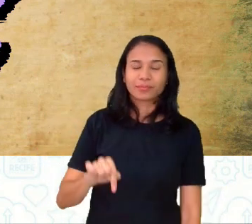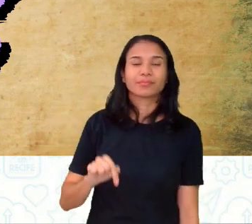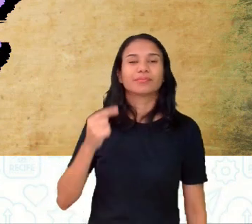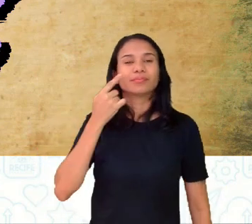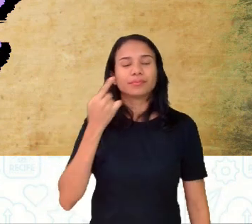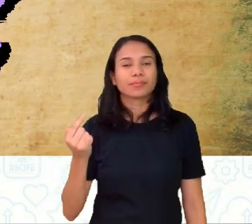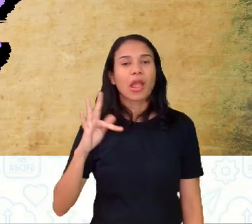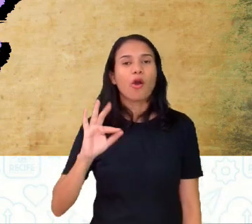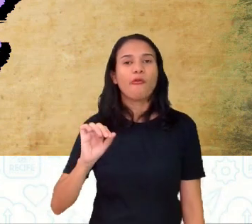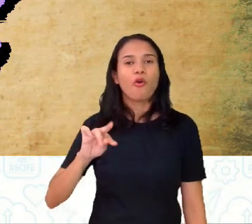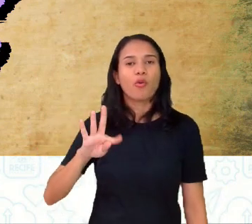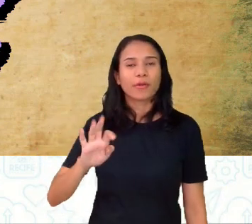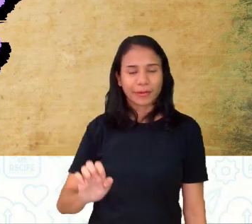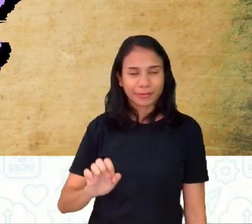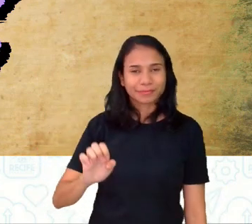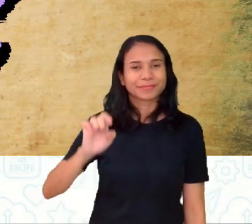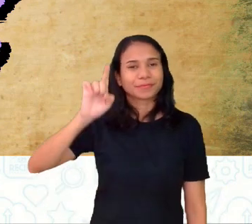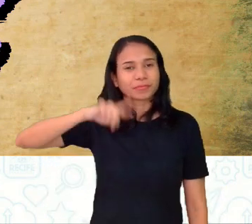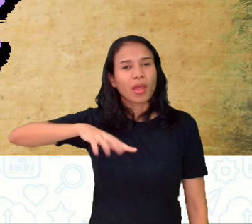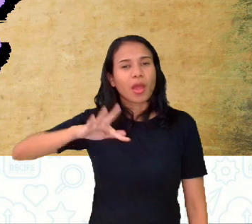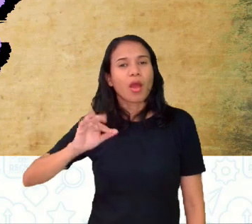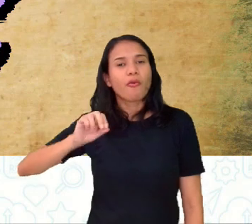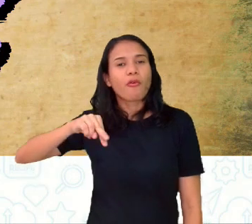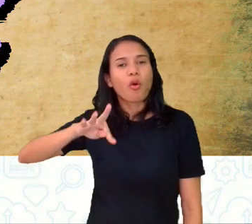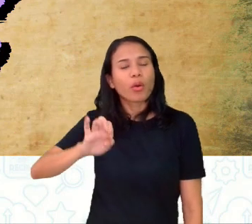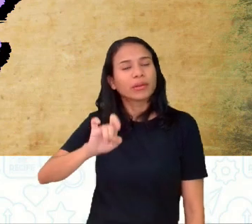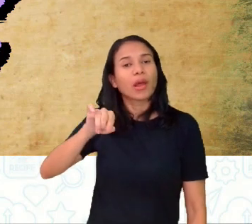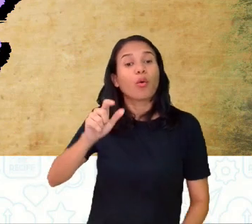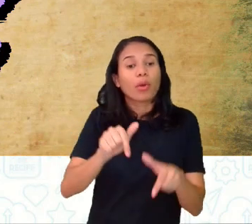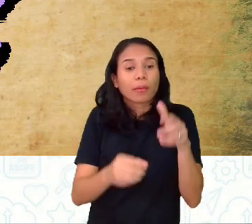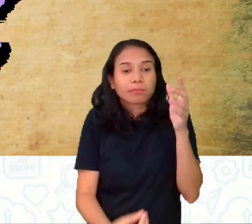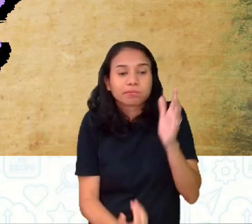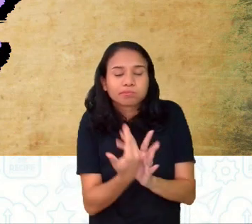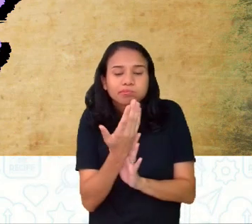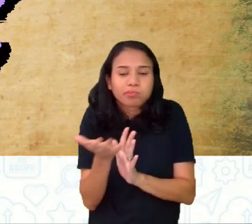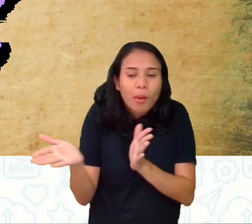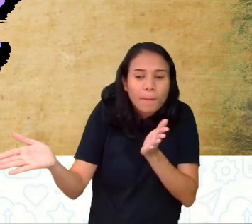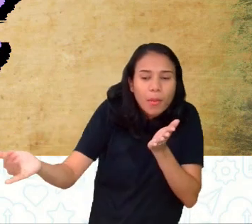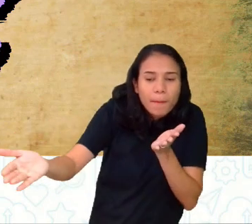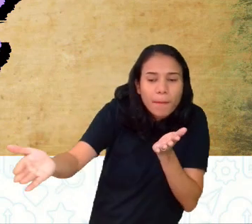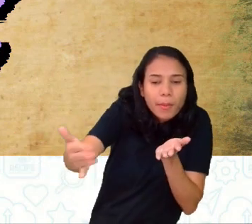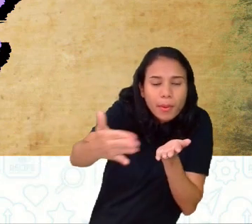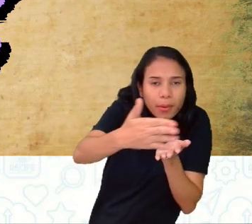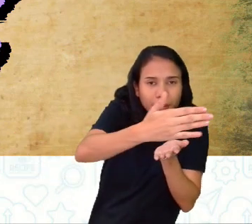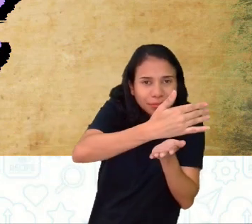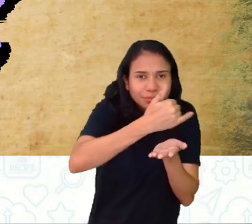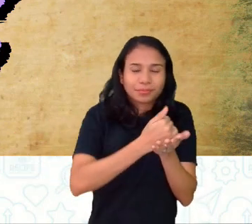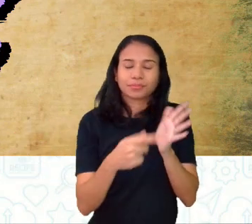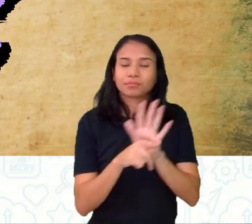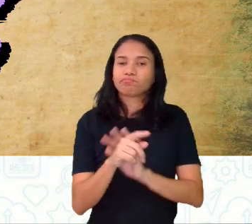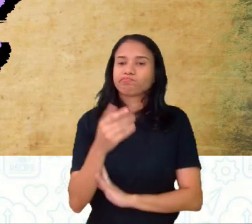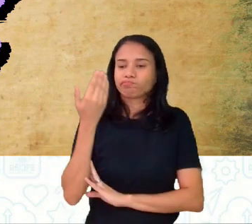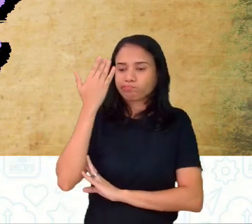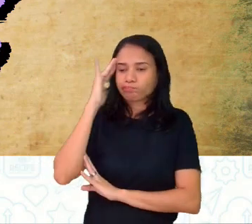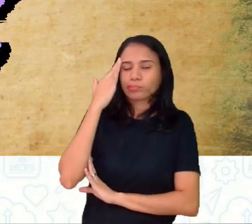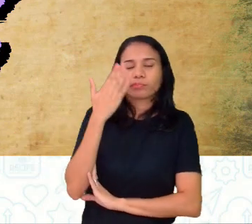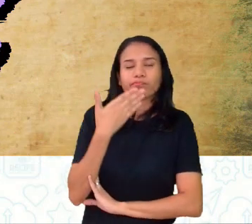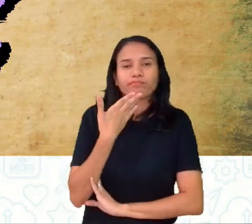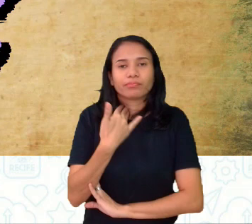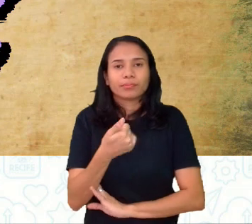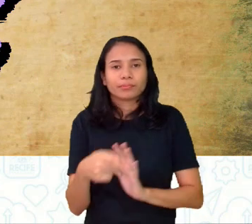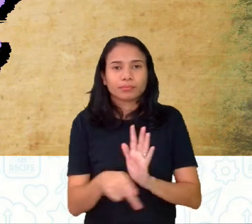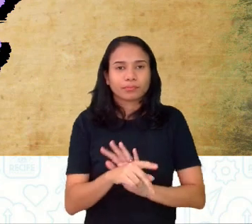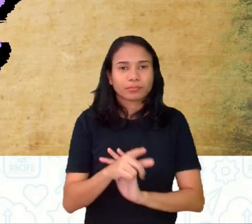de fontes históricas. É a fonte aí de onde o historiador pega para interpretar,